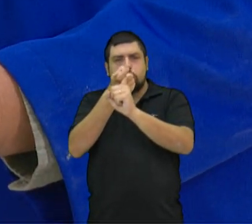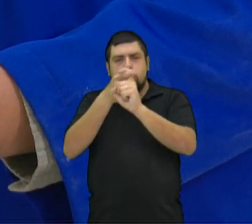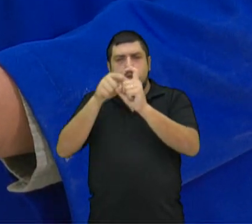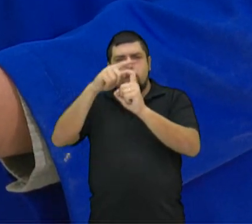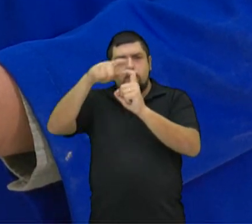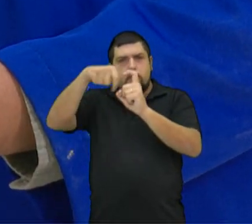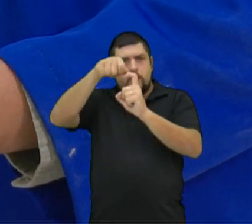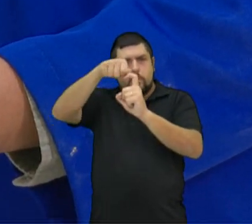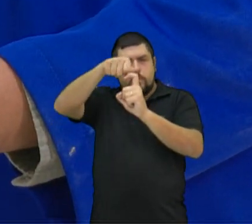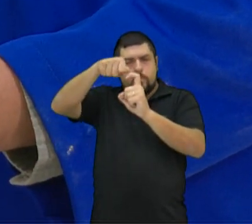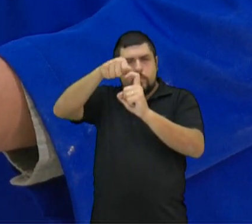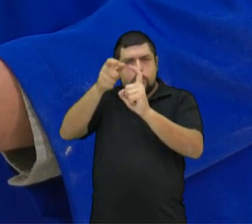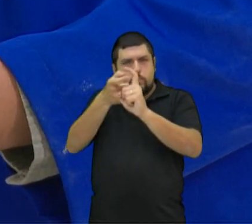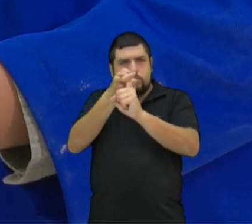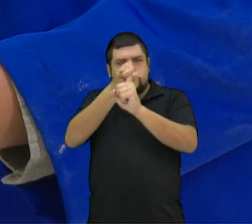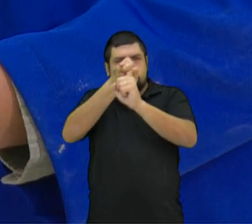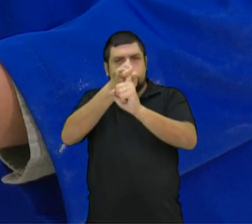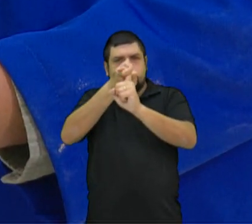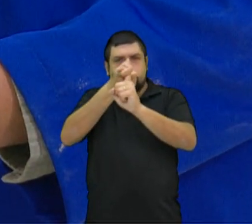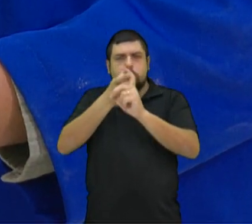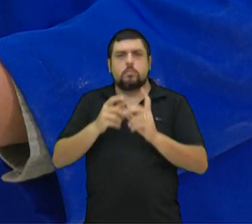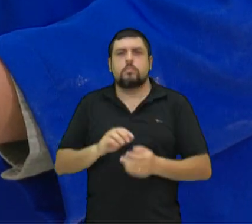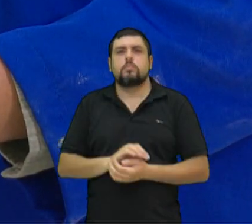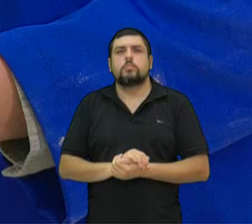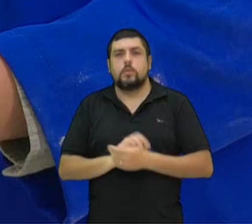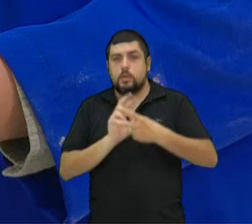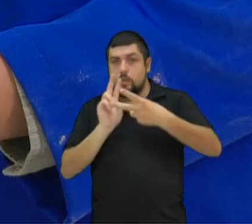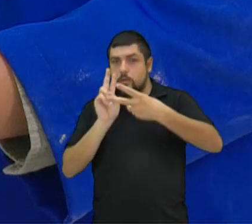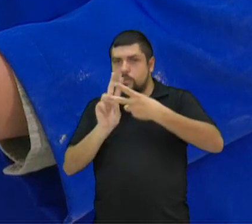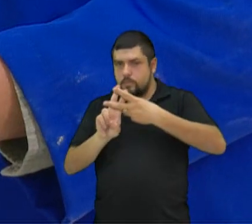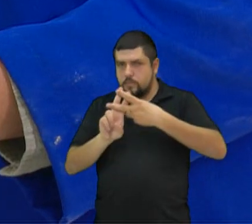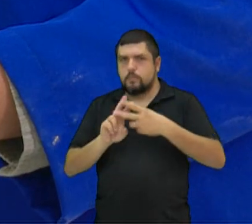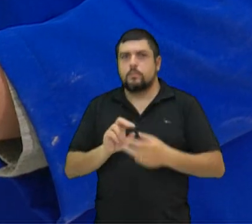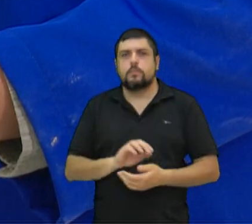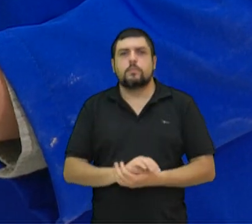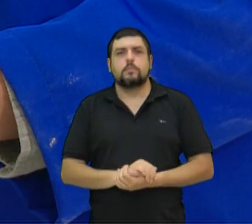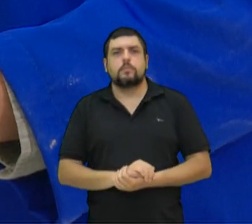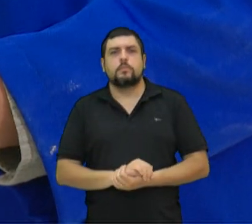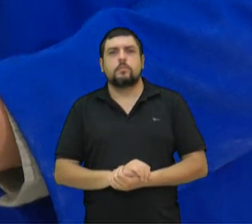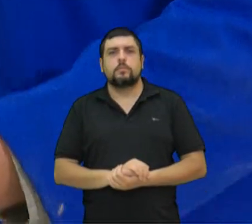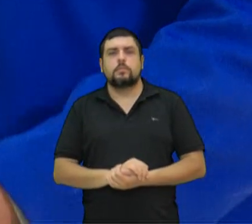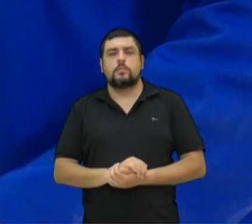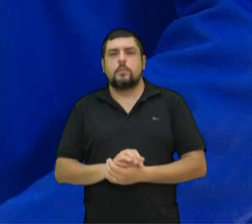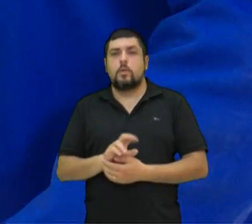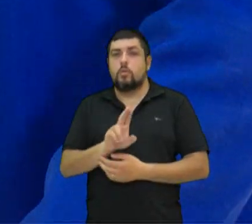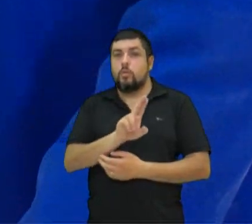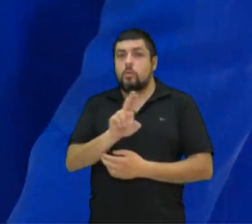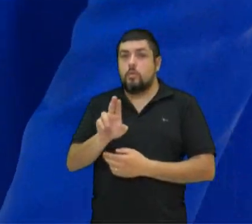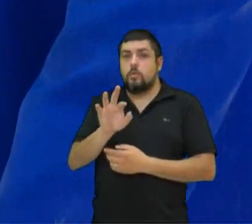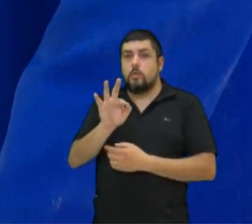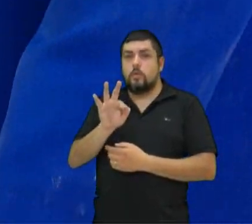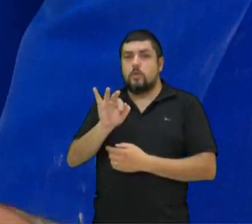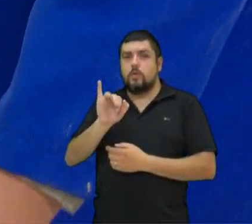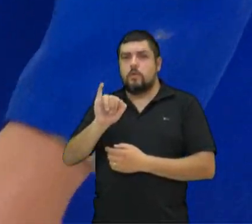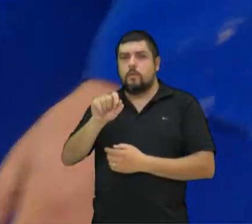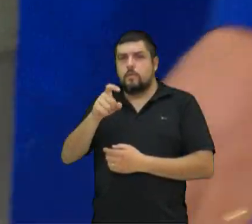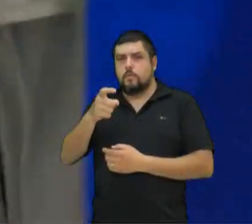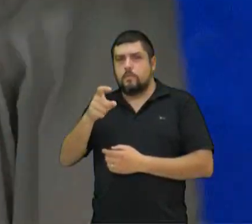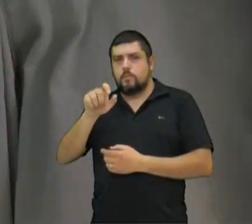nessa haste, certo? Como está demonstrado aqui, ó, está presa aqui. Essa é a nossa polia fixa.